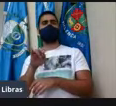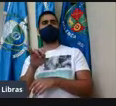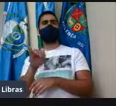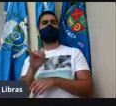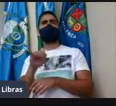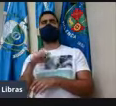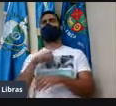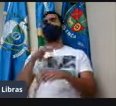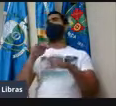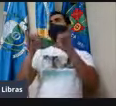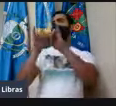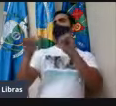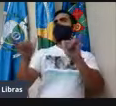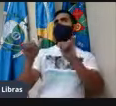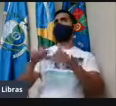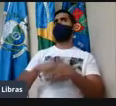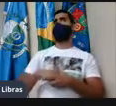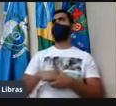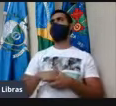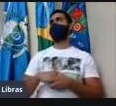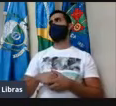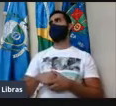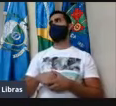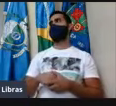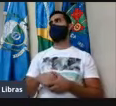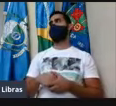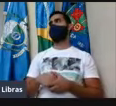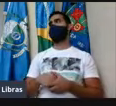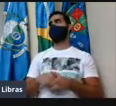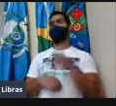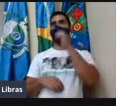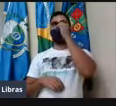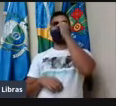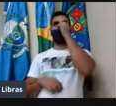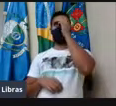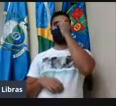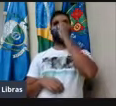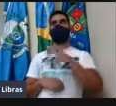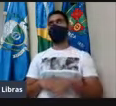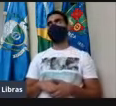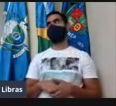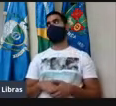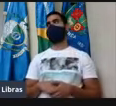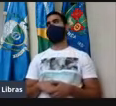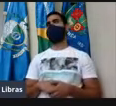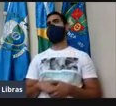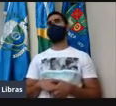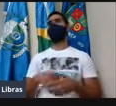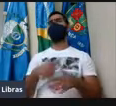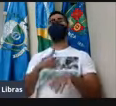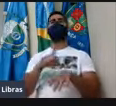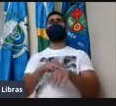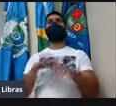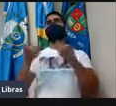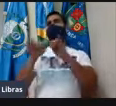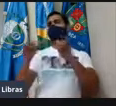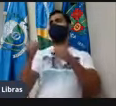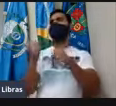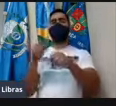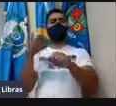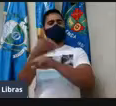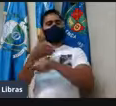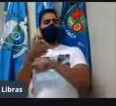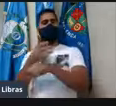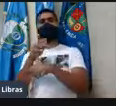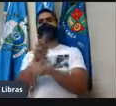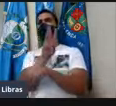está informado ou não? Gente, então, no momento, a hora que foi formado, vocês acessem o